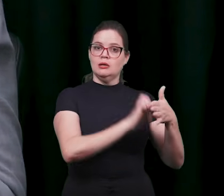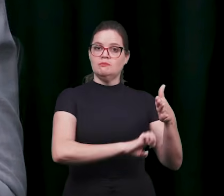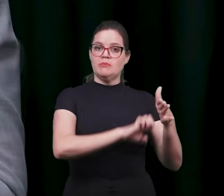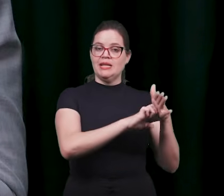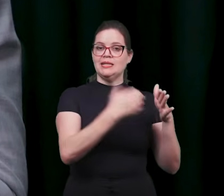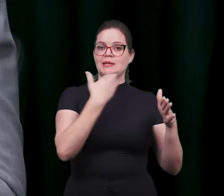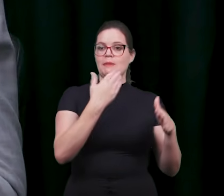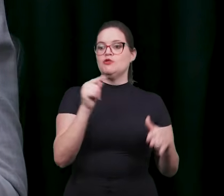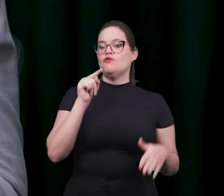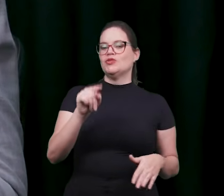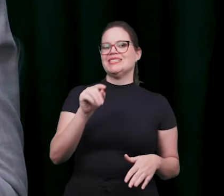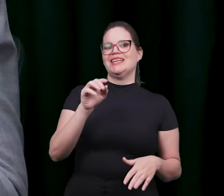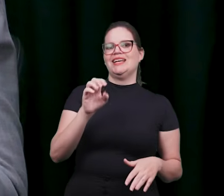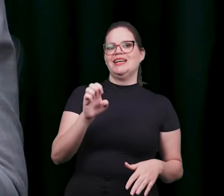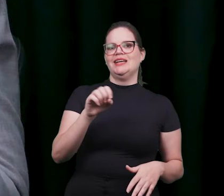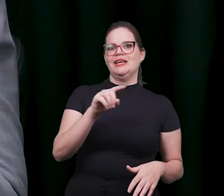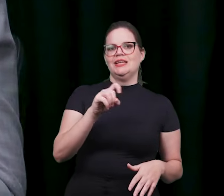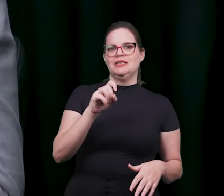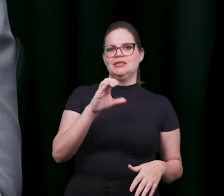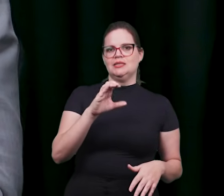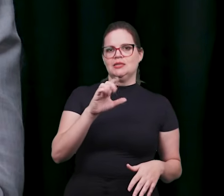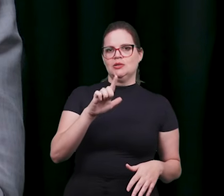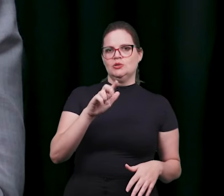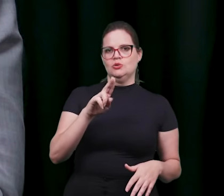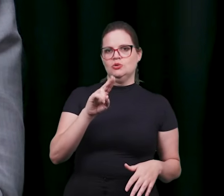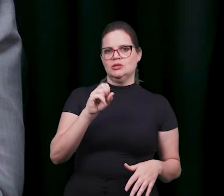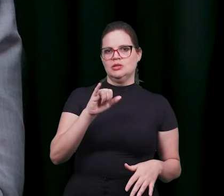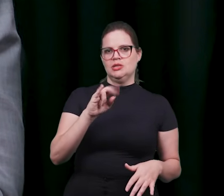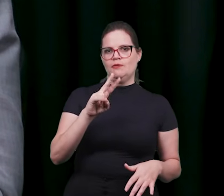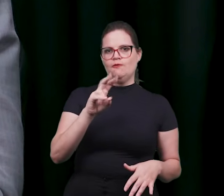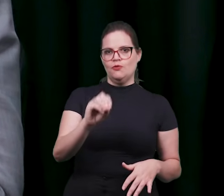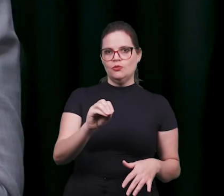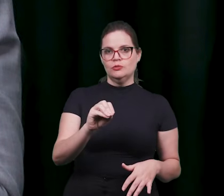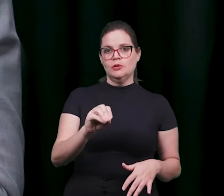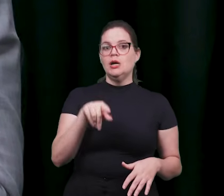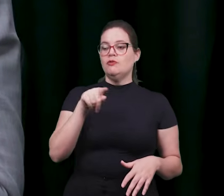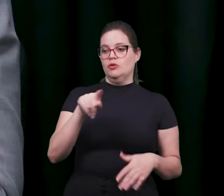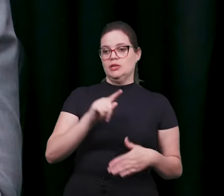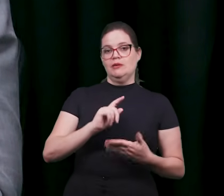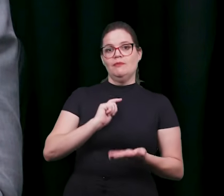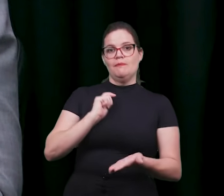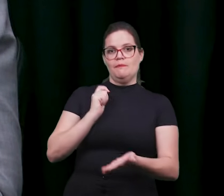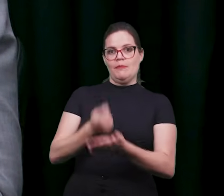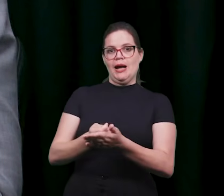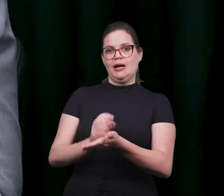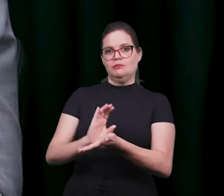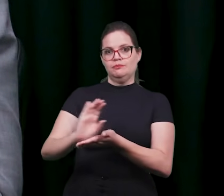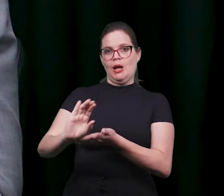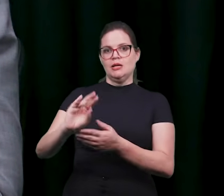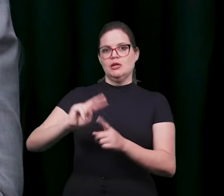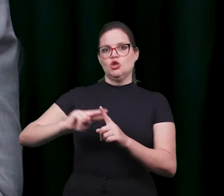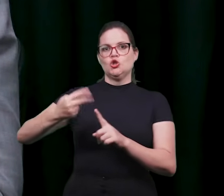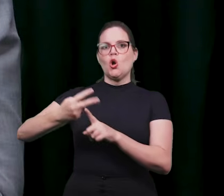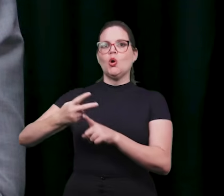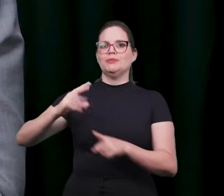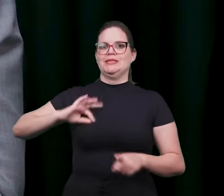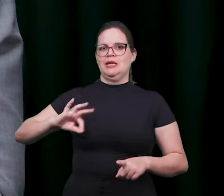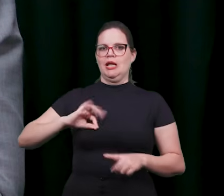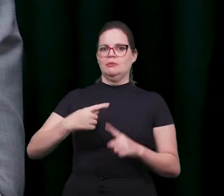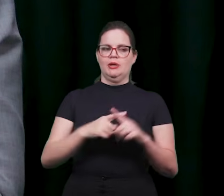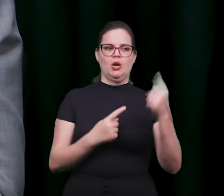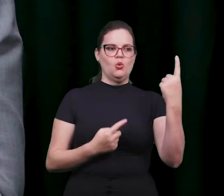exigem, naquela atividade, uma dedicação exclusiva e você recebe até um plus por conta dessa dedicação exclusiva. Mas se não houver